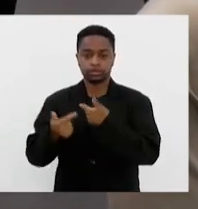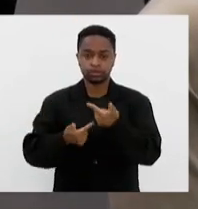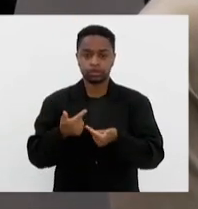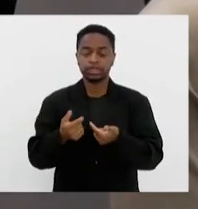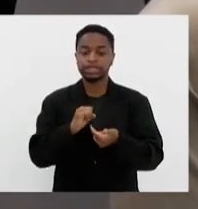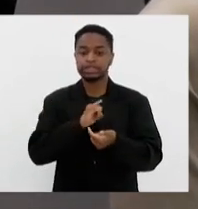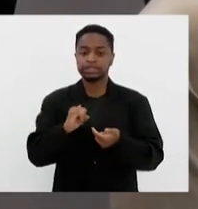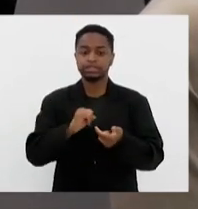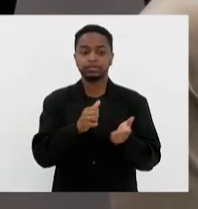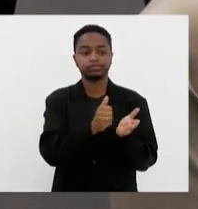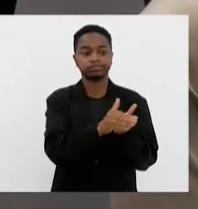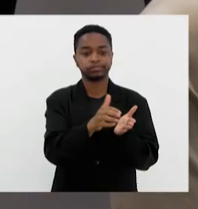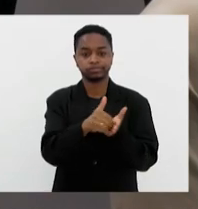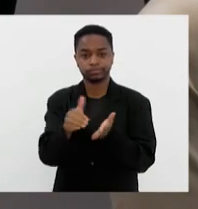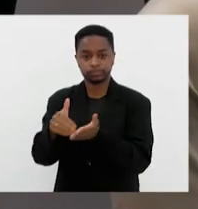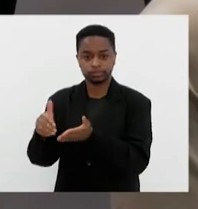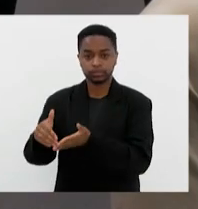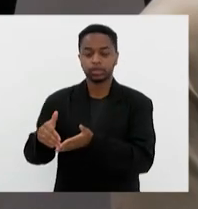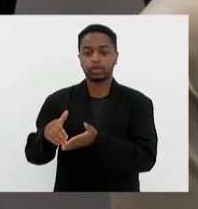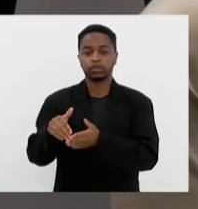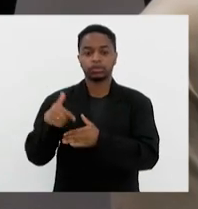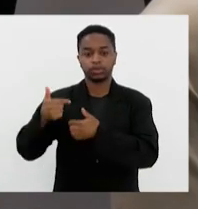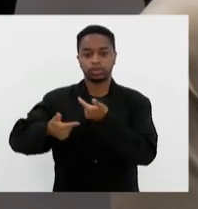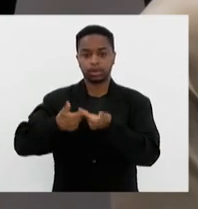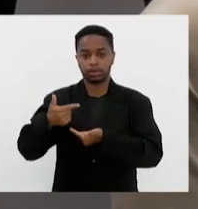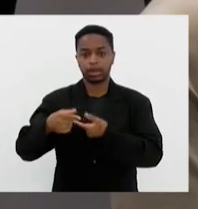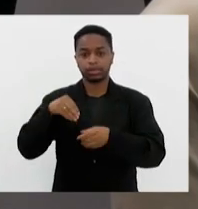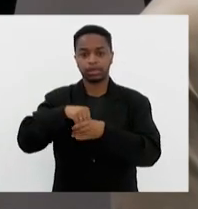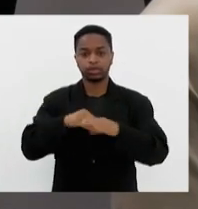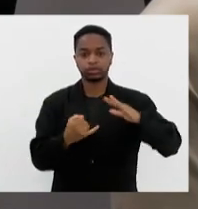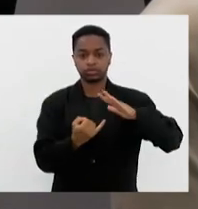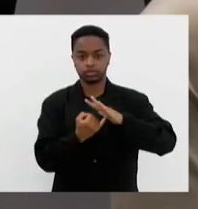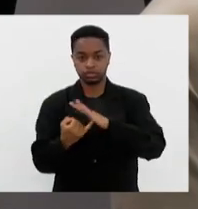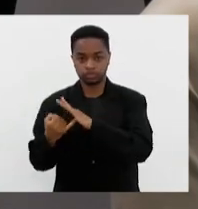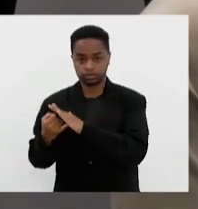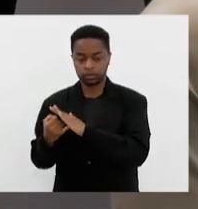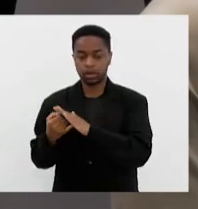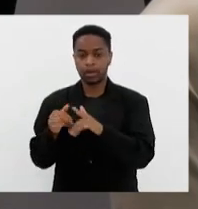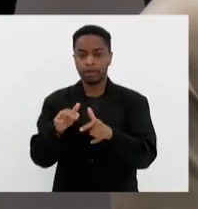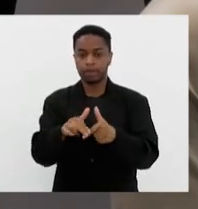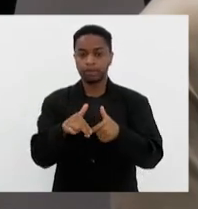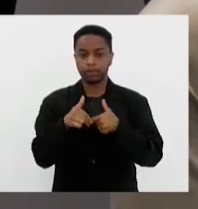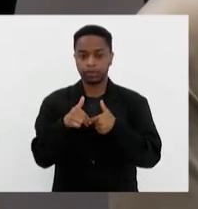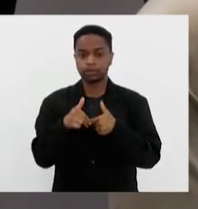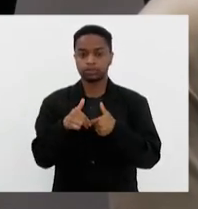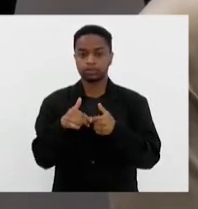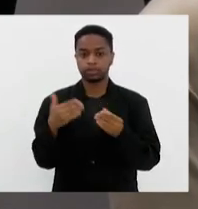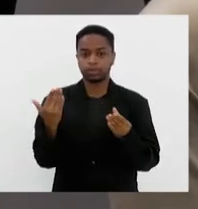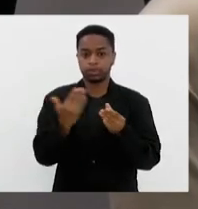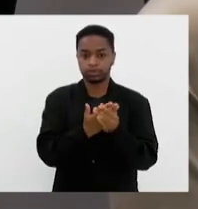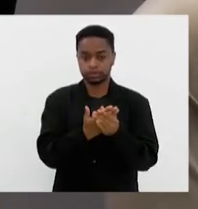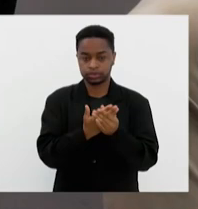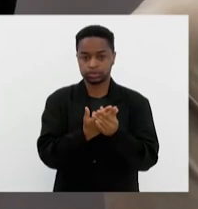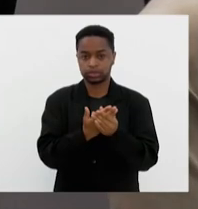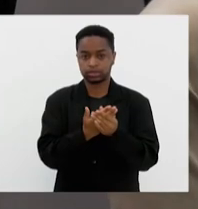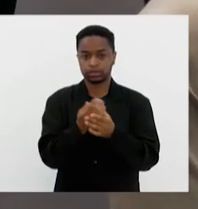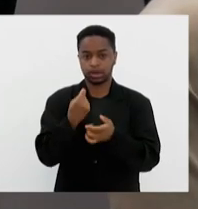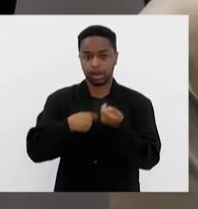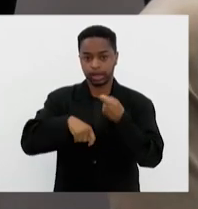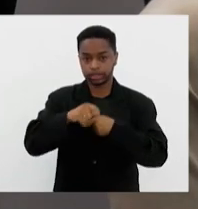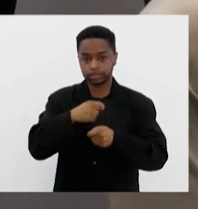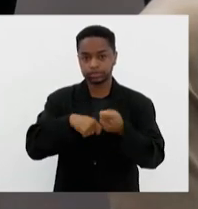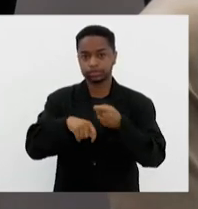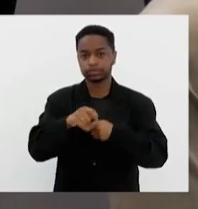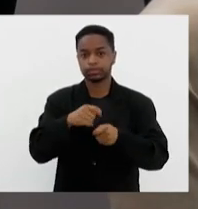excluídos dos quadros de suas respectivas instituições, em decorrência dos processos